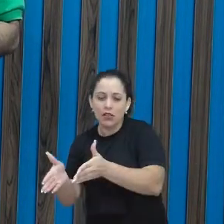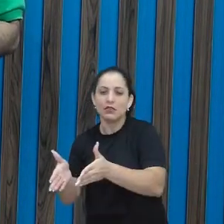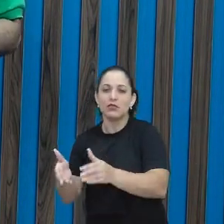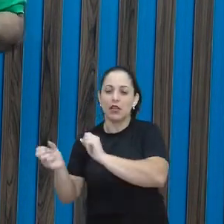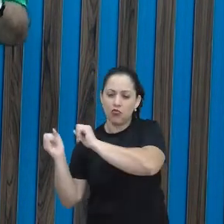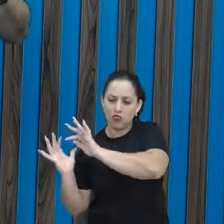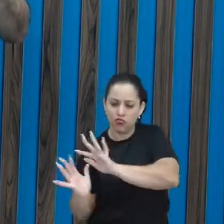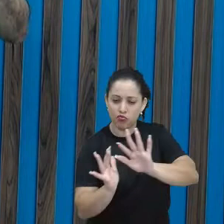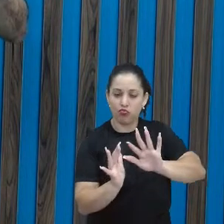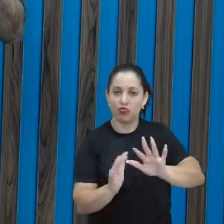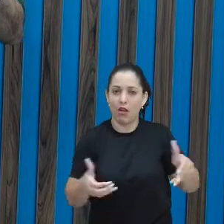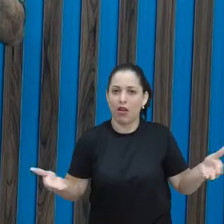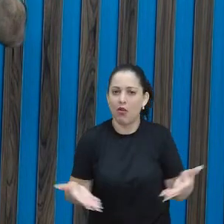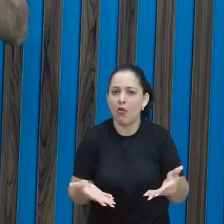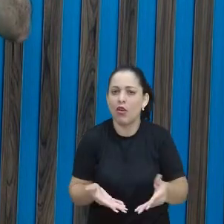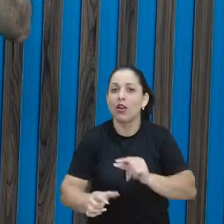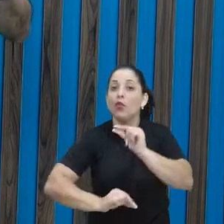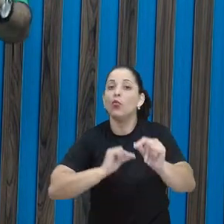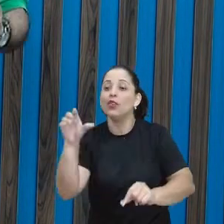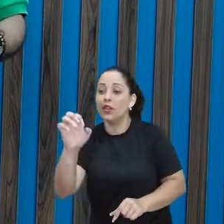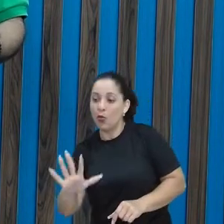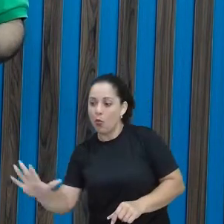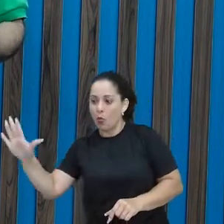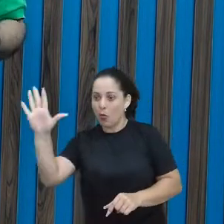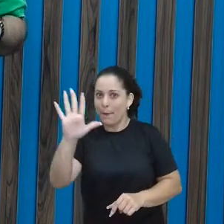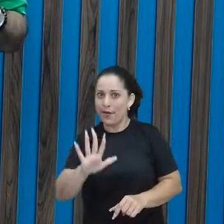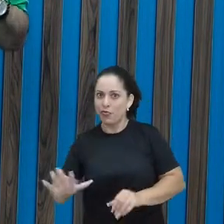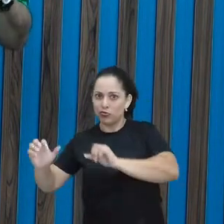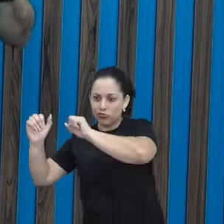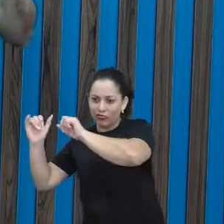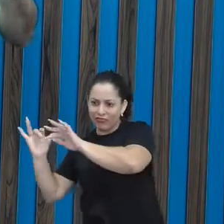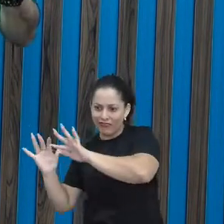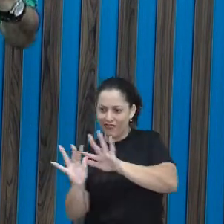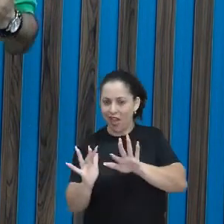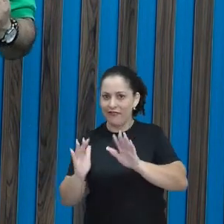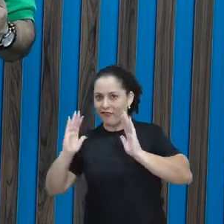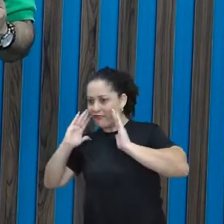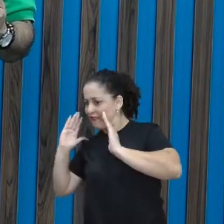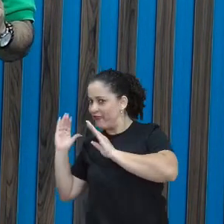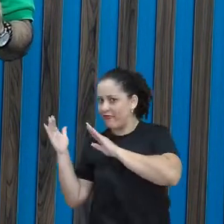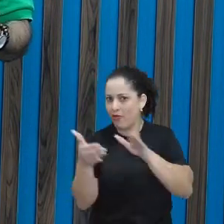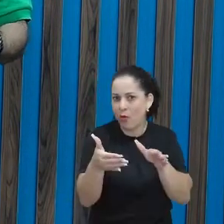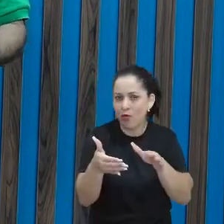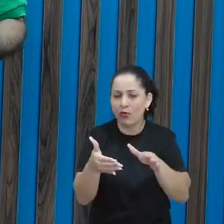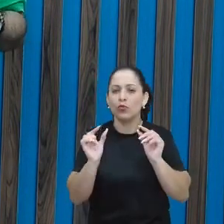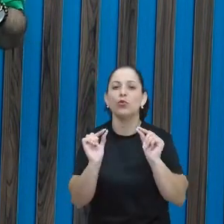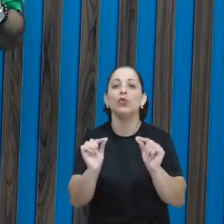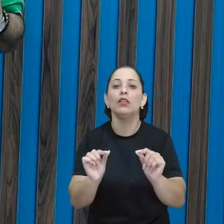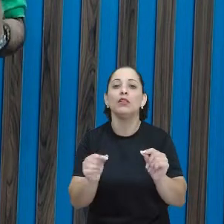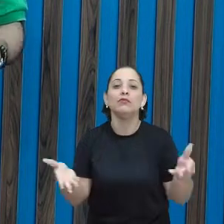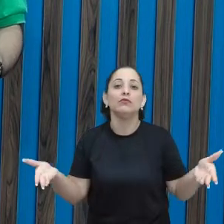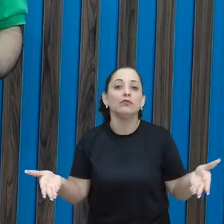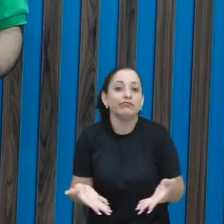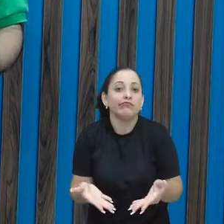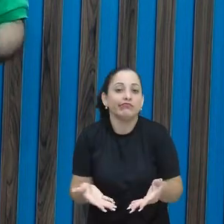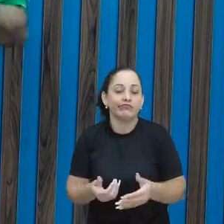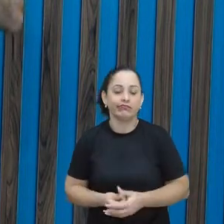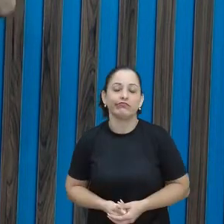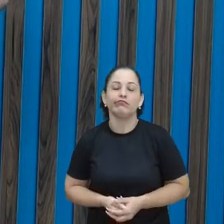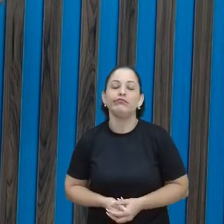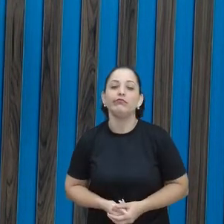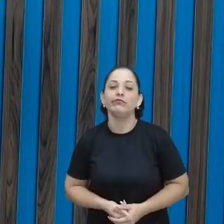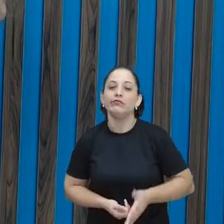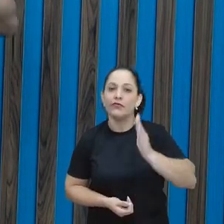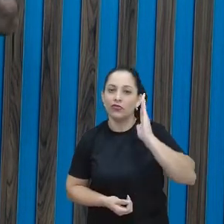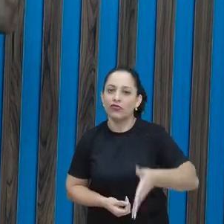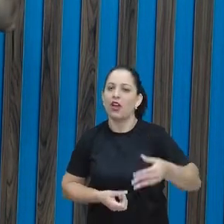colonização? Para onde é que os europeus eles vão direcionar os seus olhares? Aí a gente falou, né,